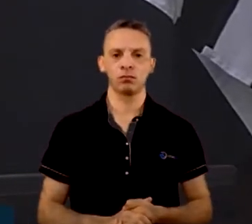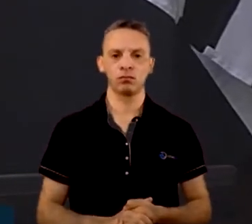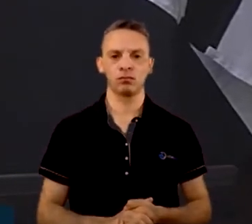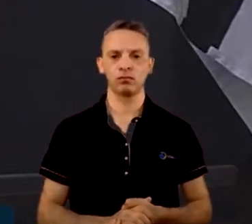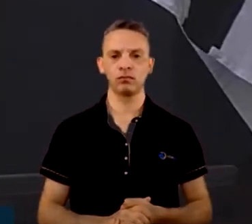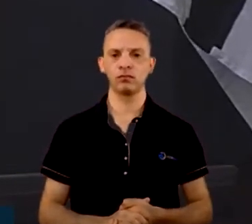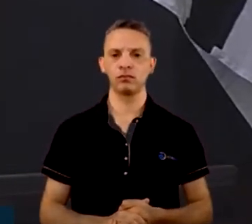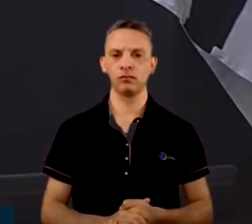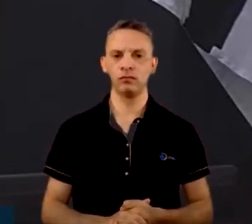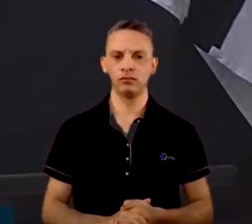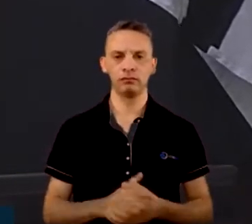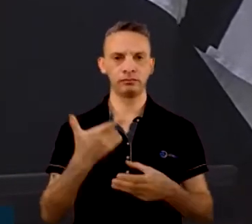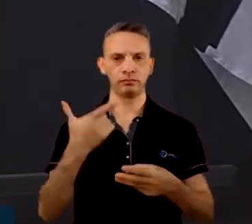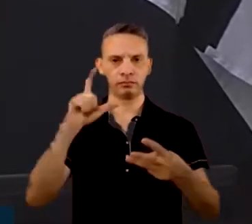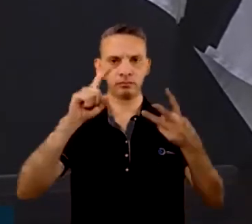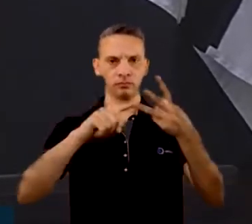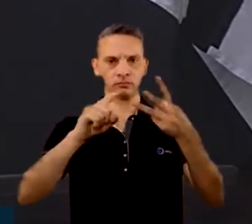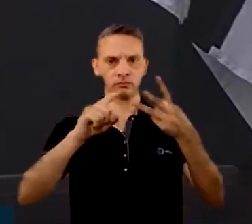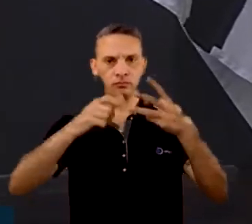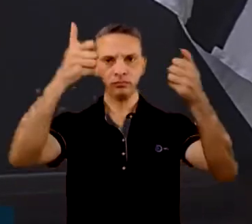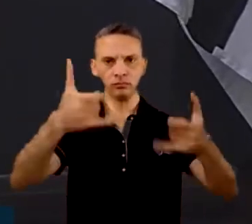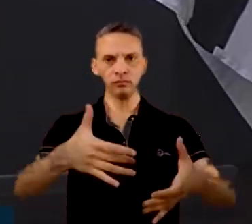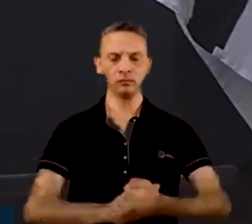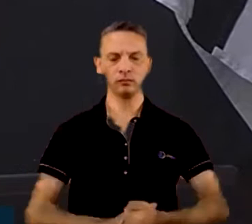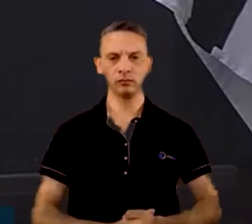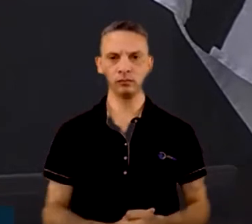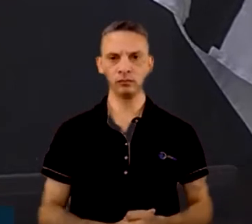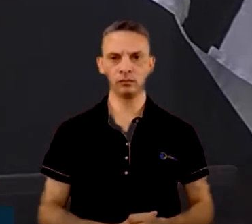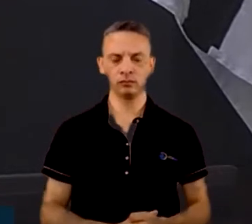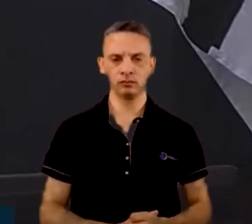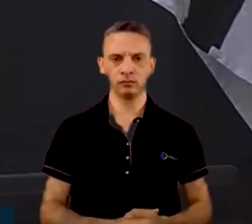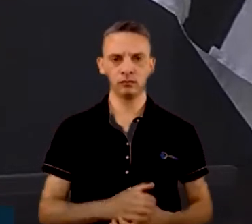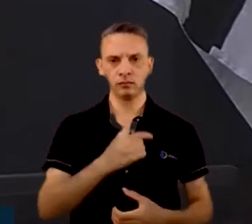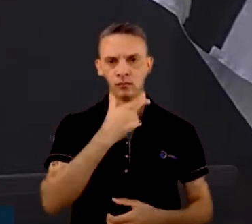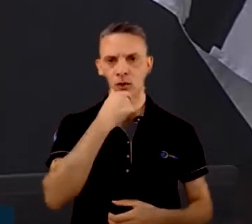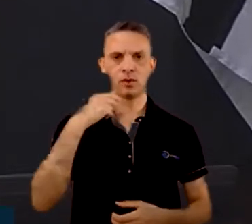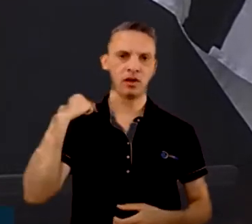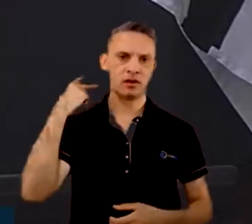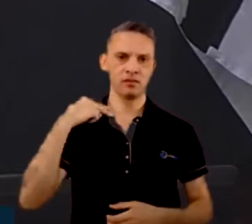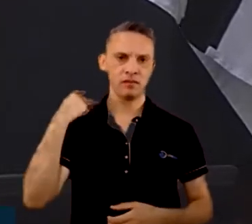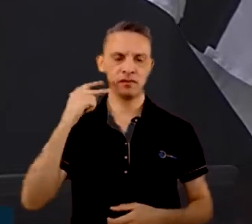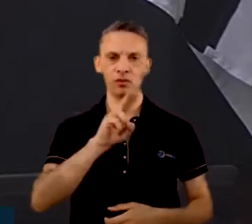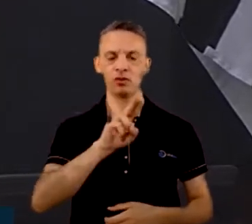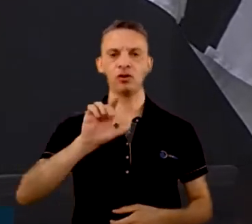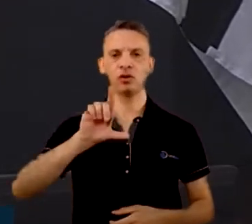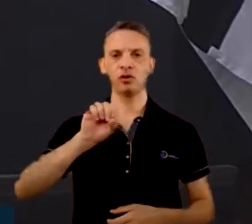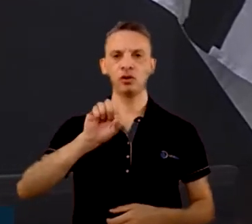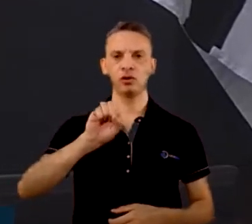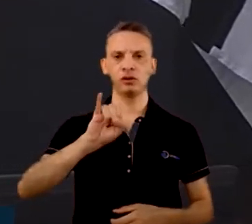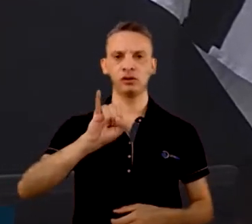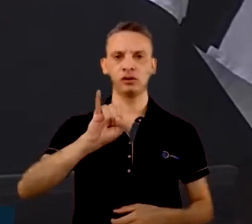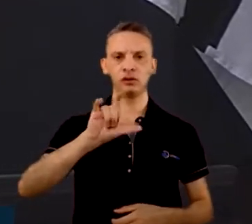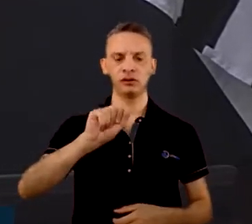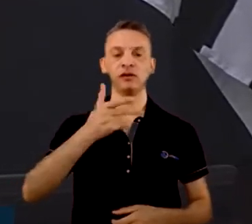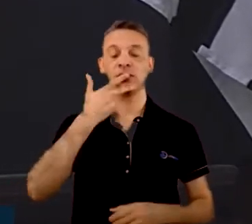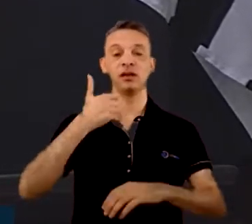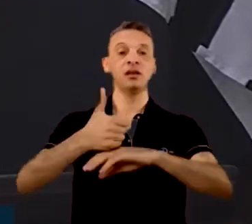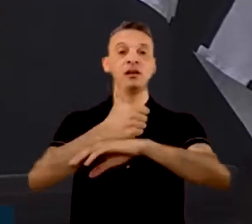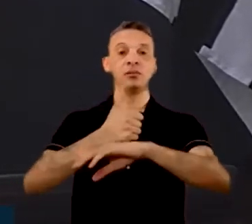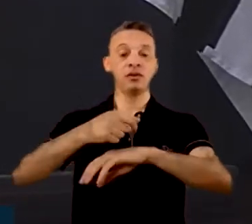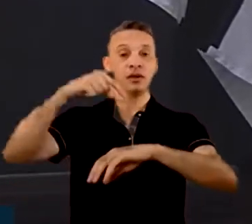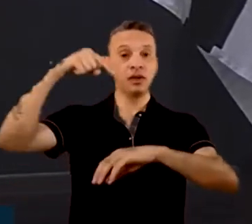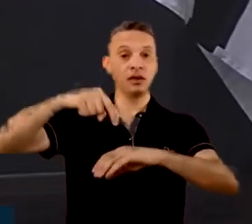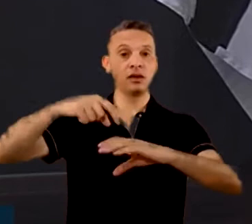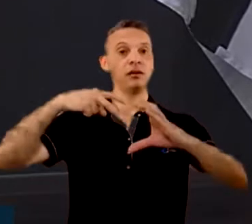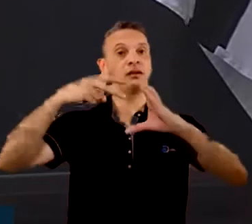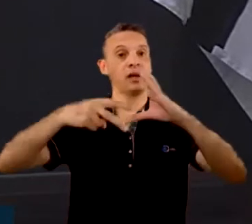Eu queria reforçar aqui a fala do vereador Lozila a respeito dos profissionais dessa casa, que